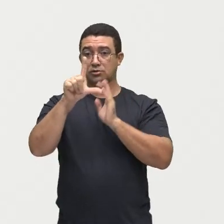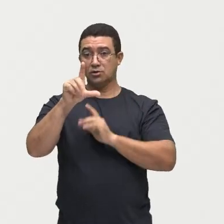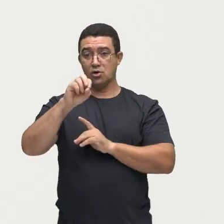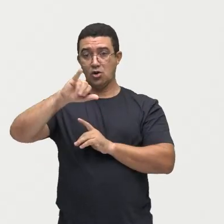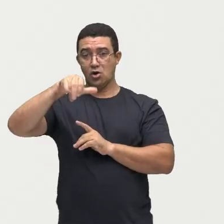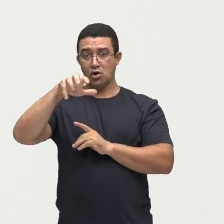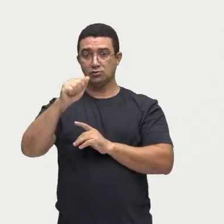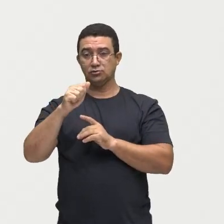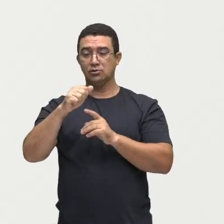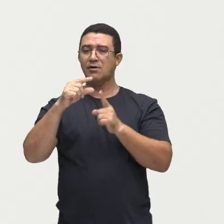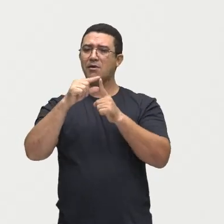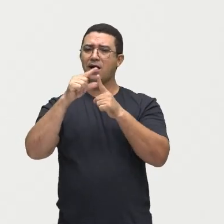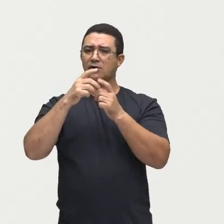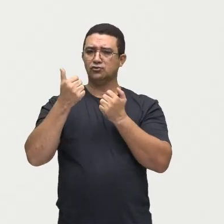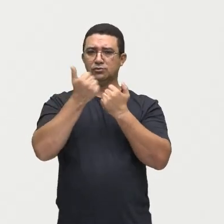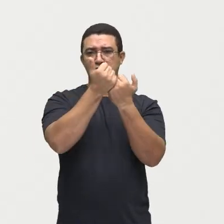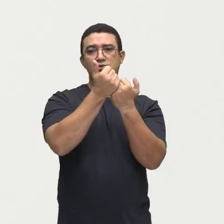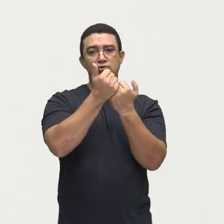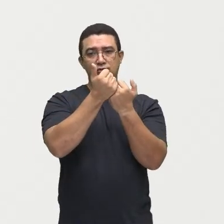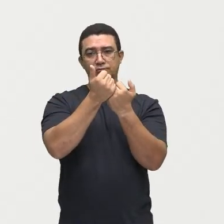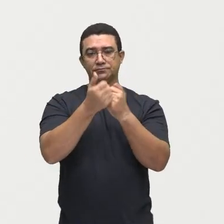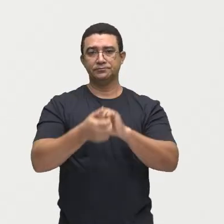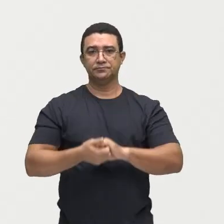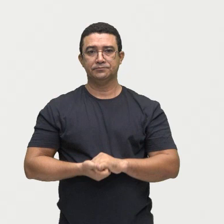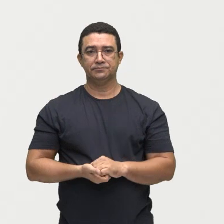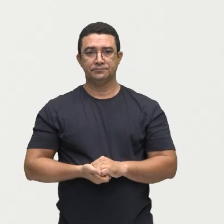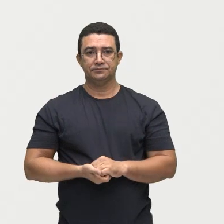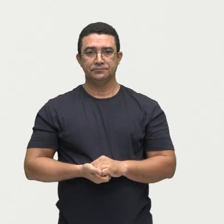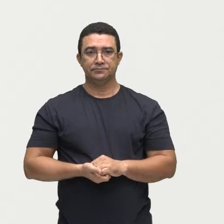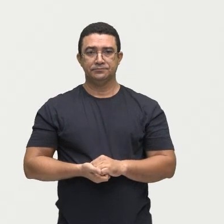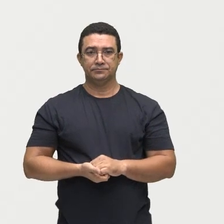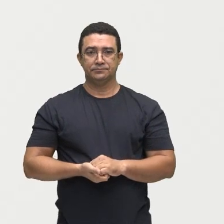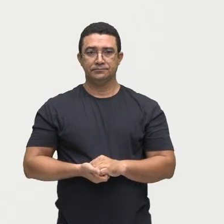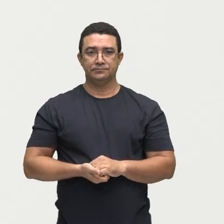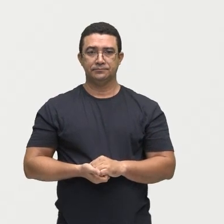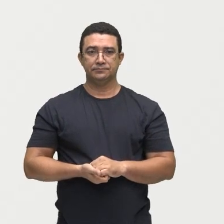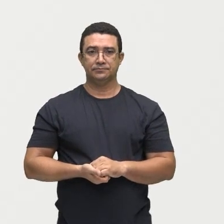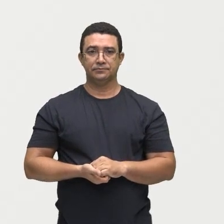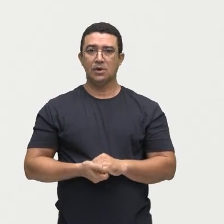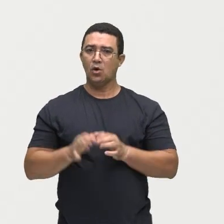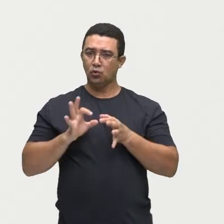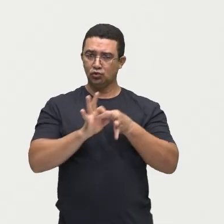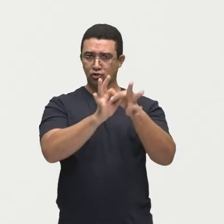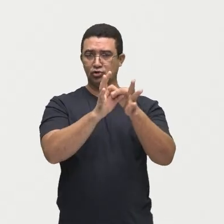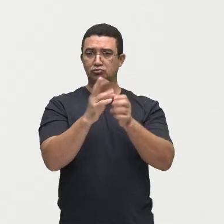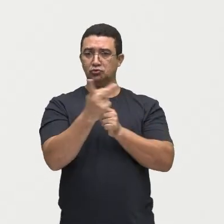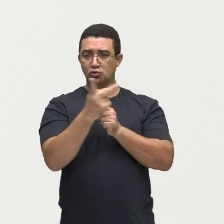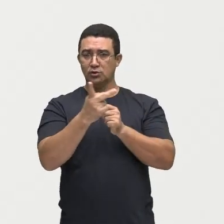Ele substitui esse termo que já foi mencionado. Então, ao unir as duas orações